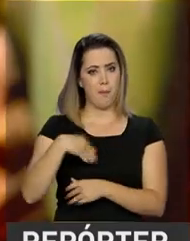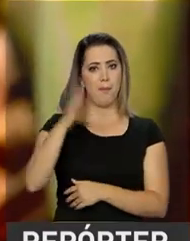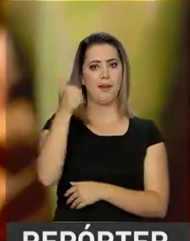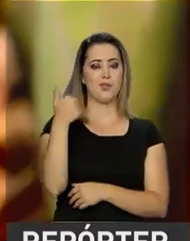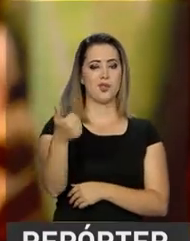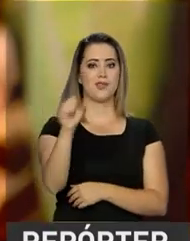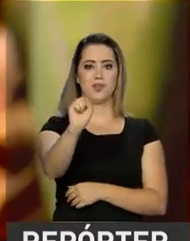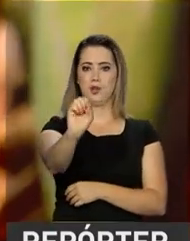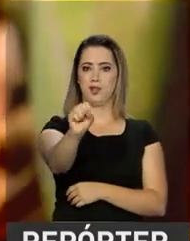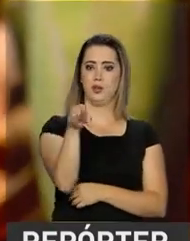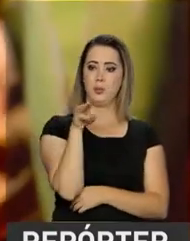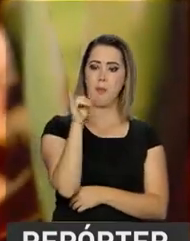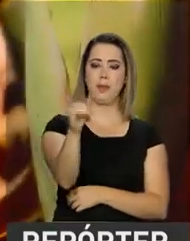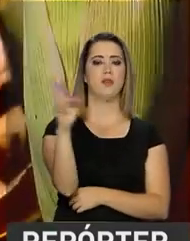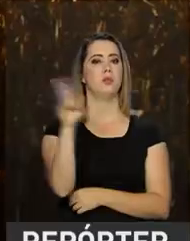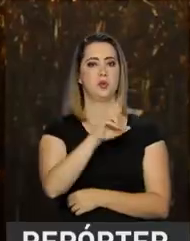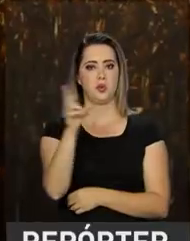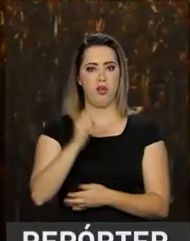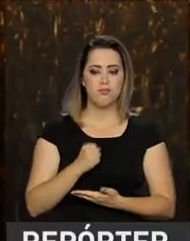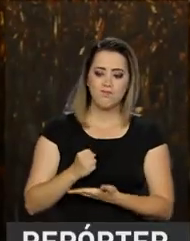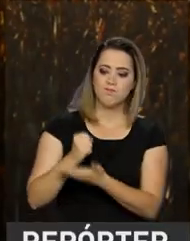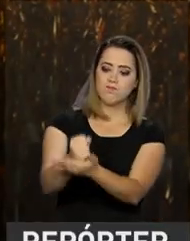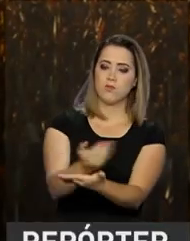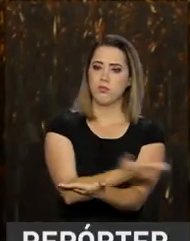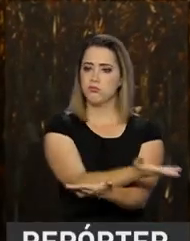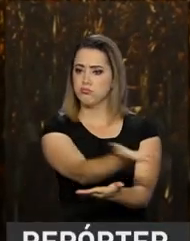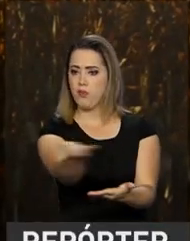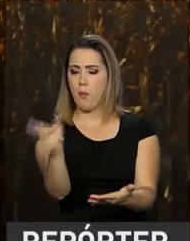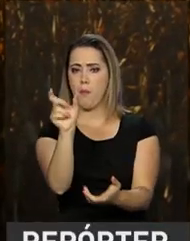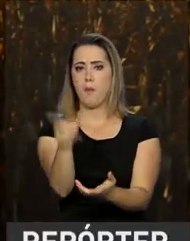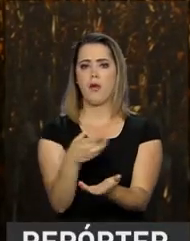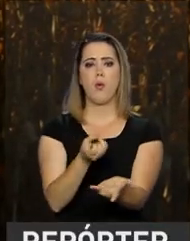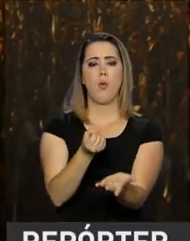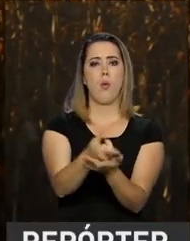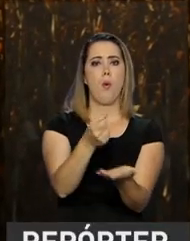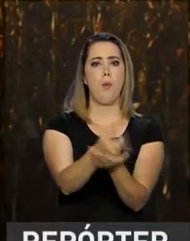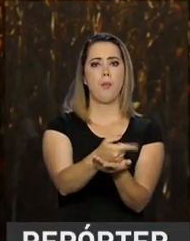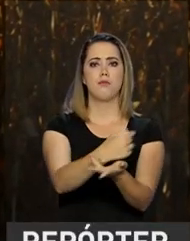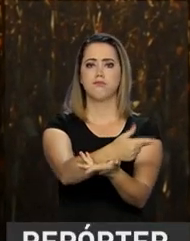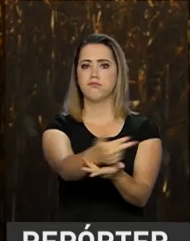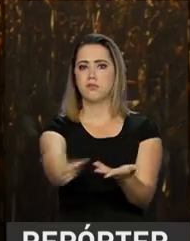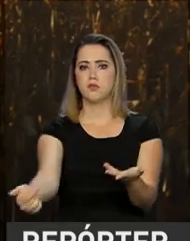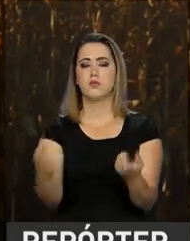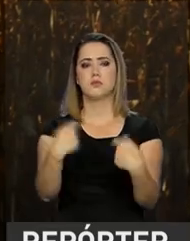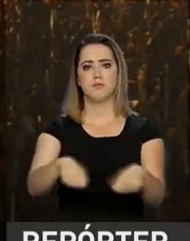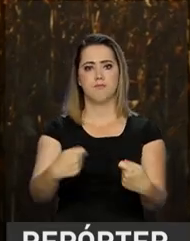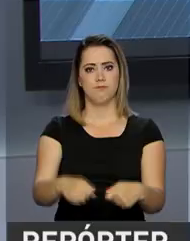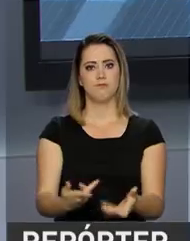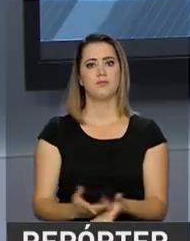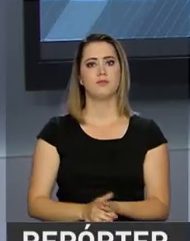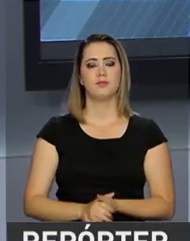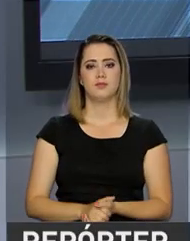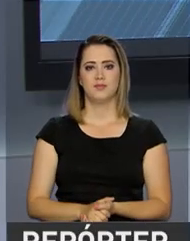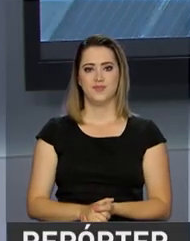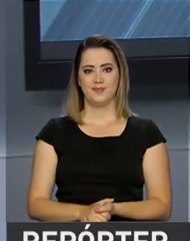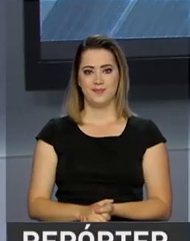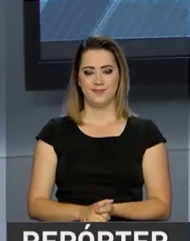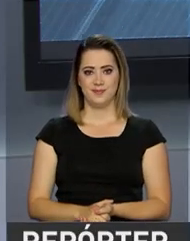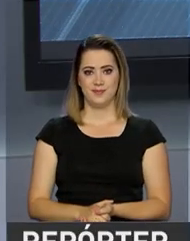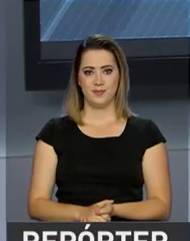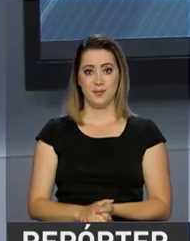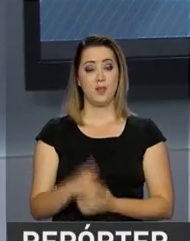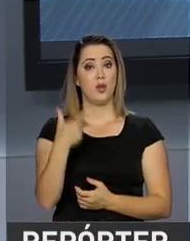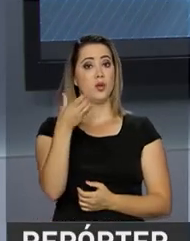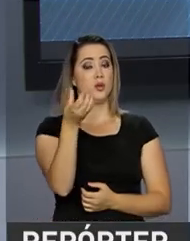estarão à disposição dos agricultores para investir em tecnologia o cm comercialização e